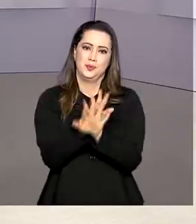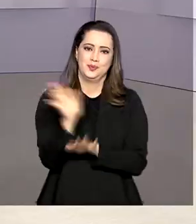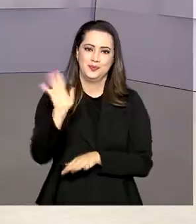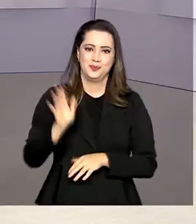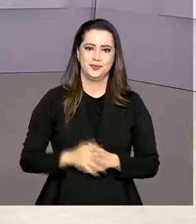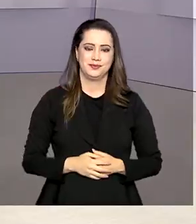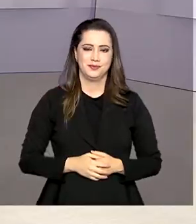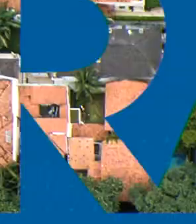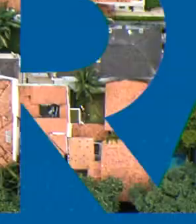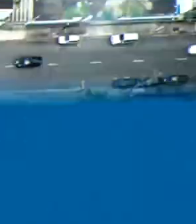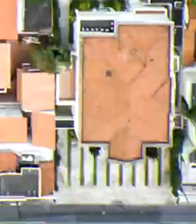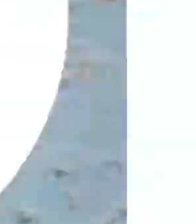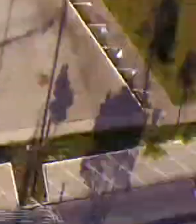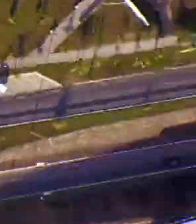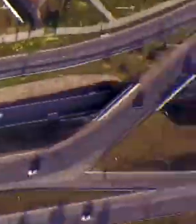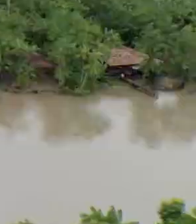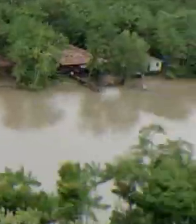Tchau!